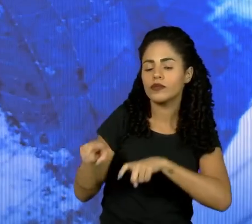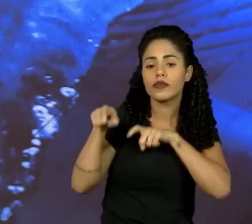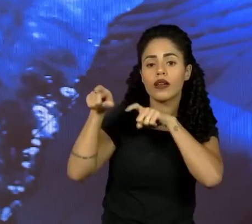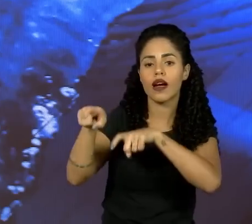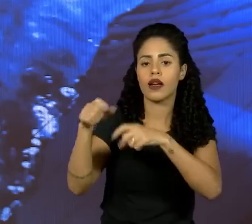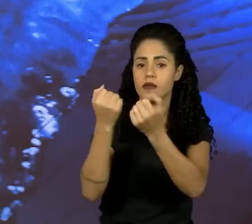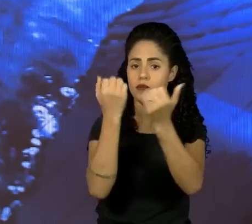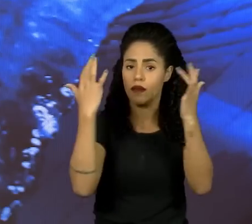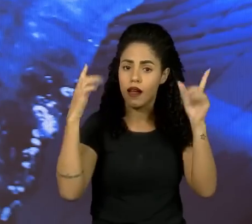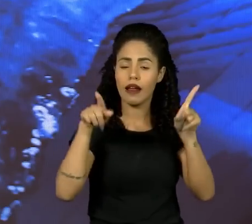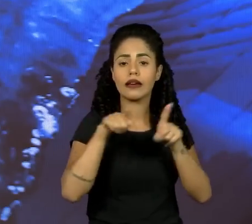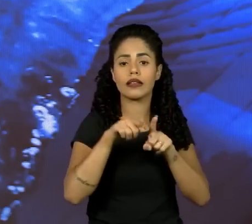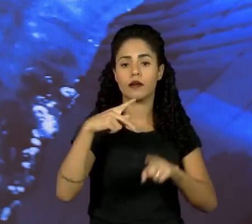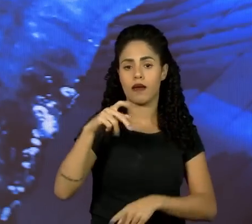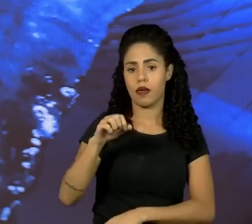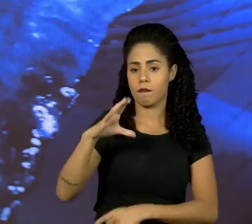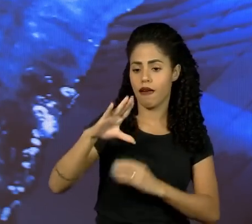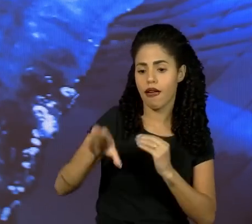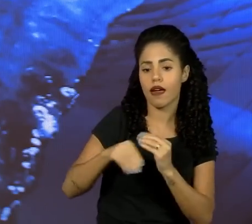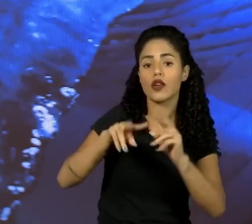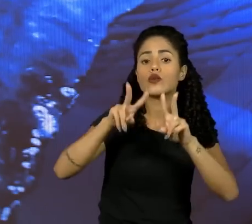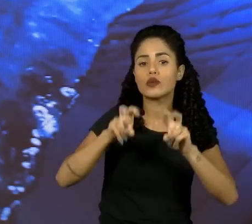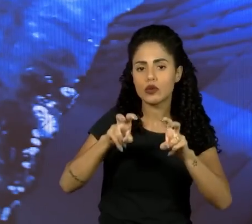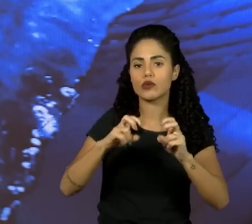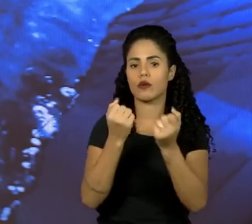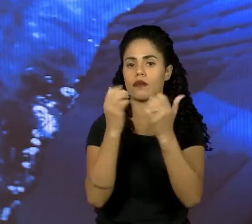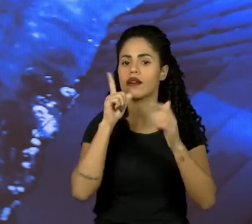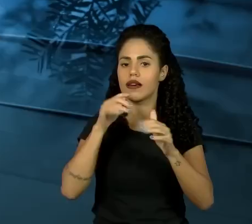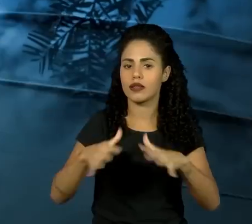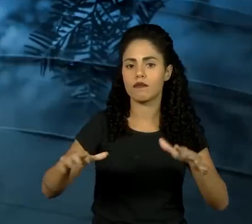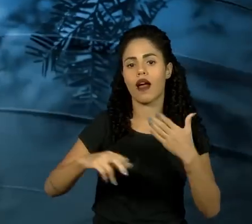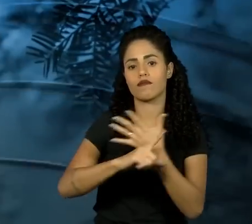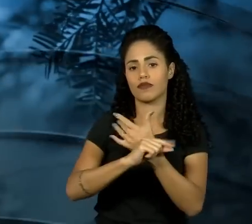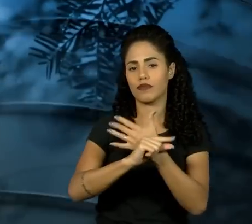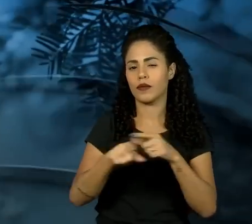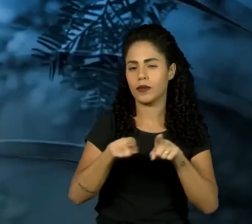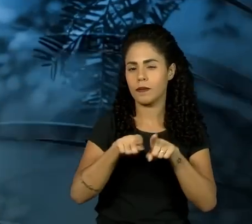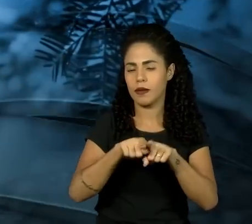urbana, a PEC das praias e a fauna do Pantanal.